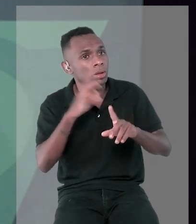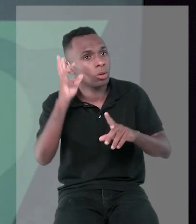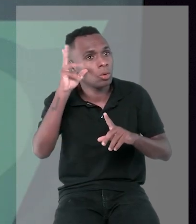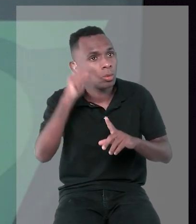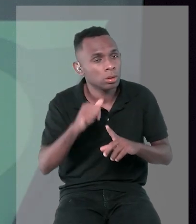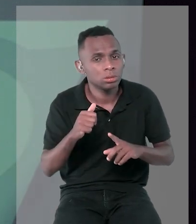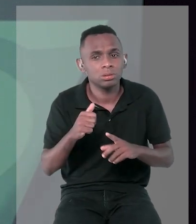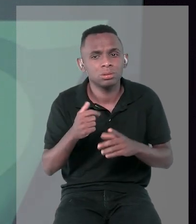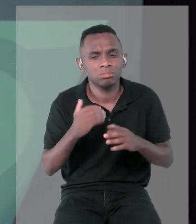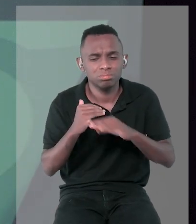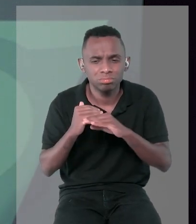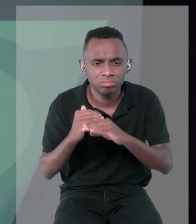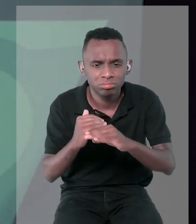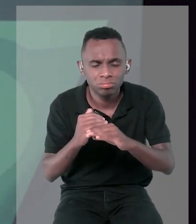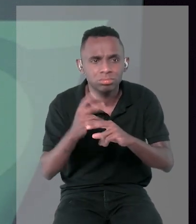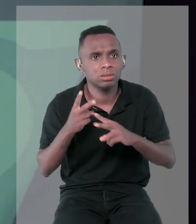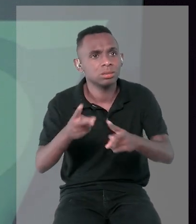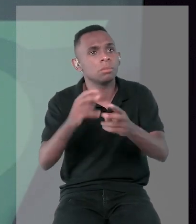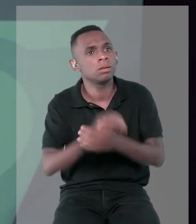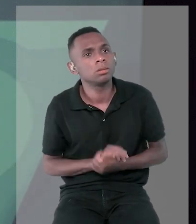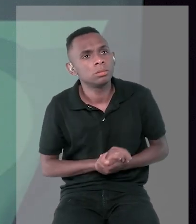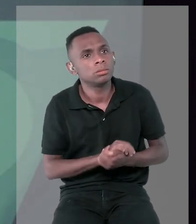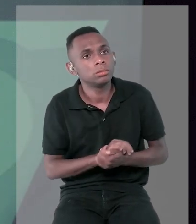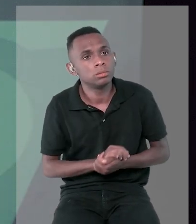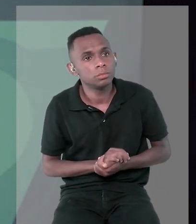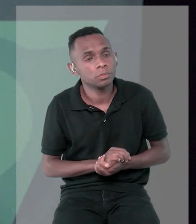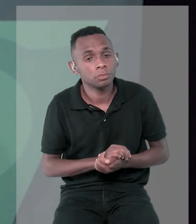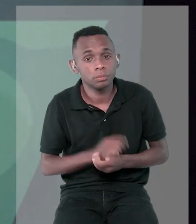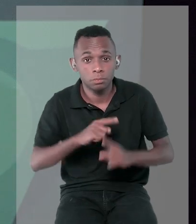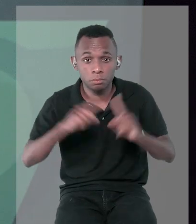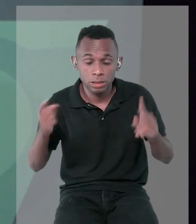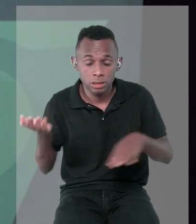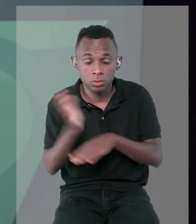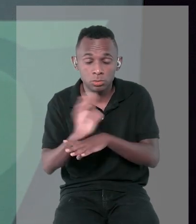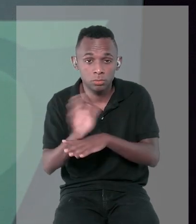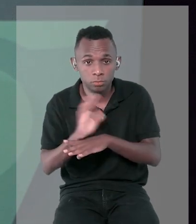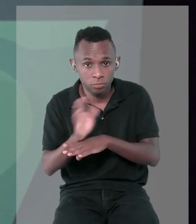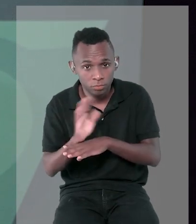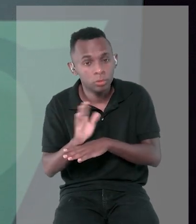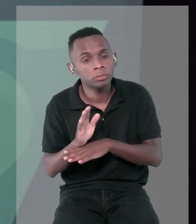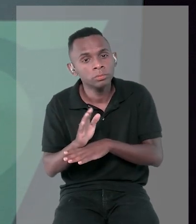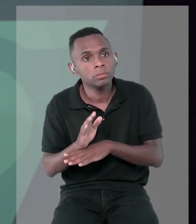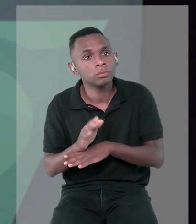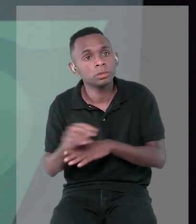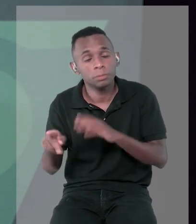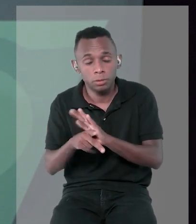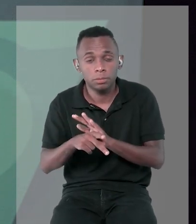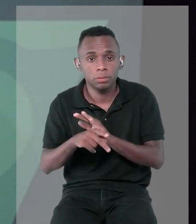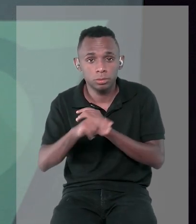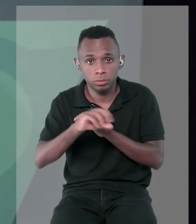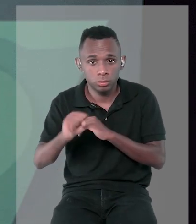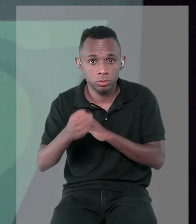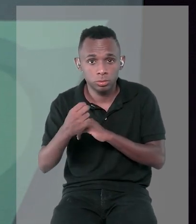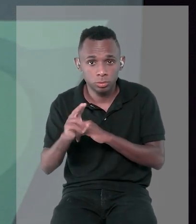que ia ficar monótono, né? Só que o filme, então, da Suzana